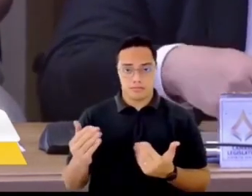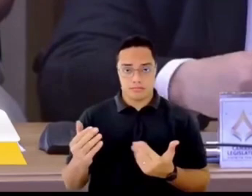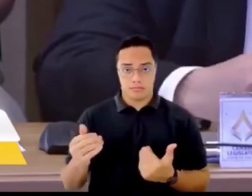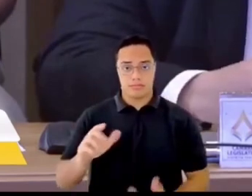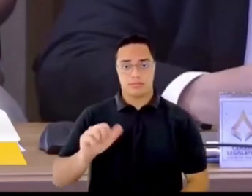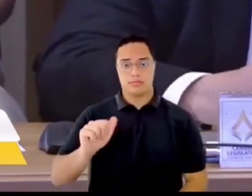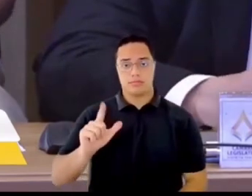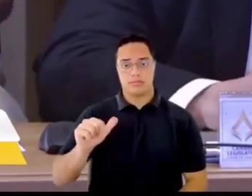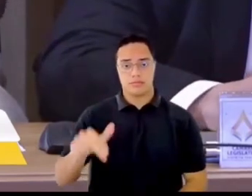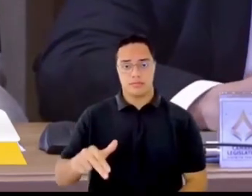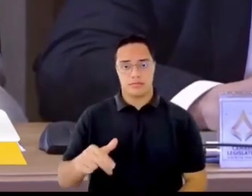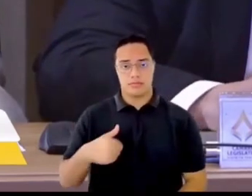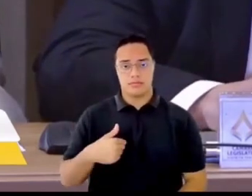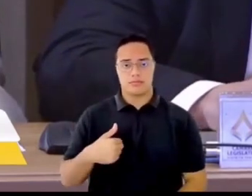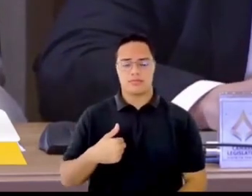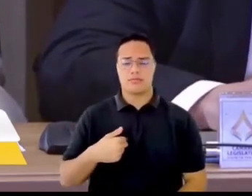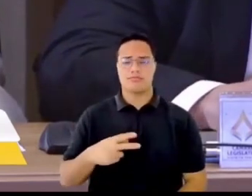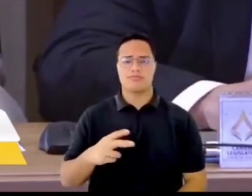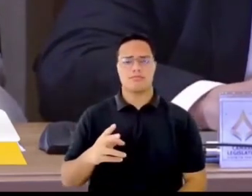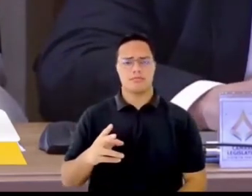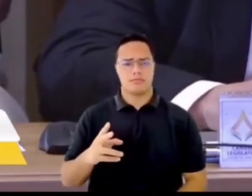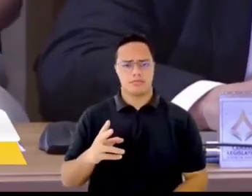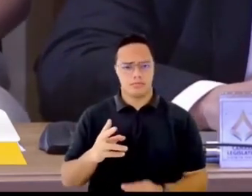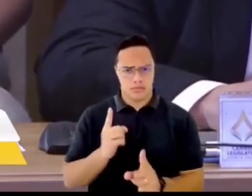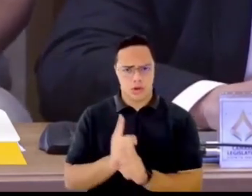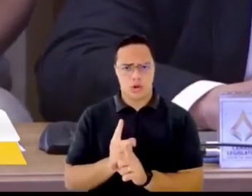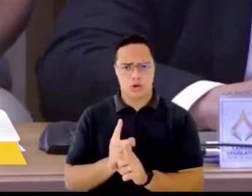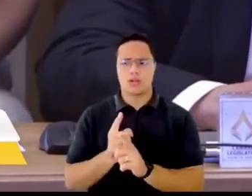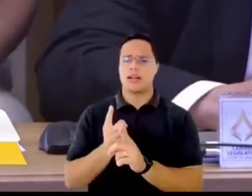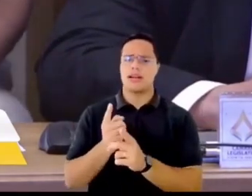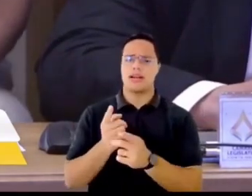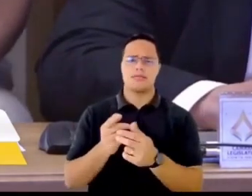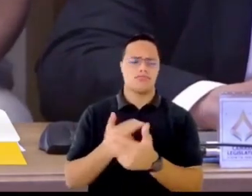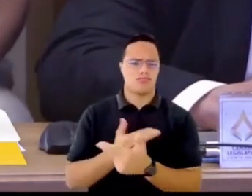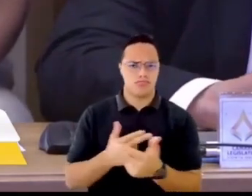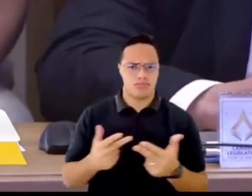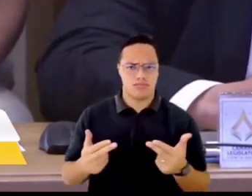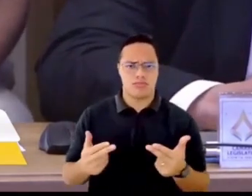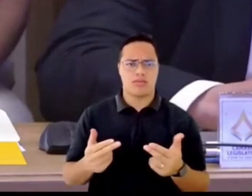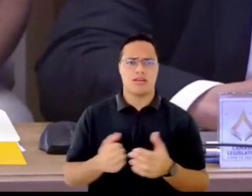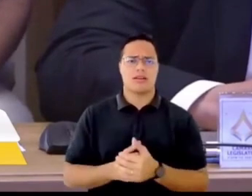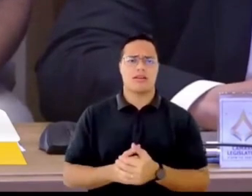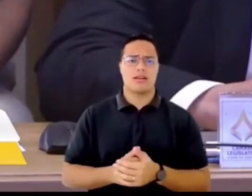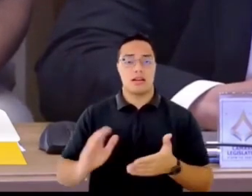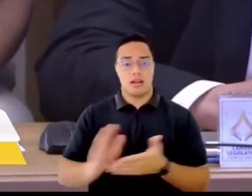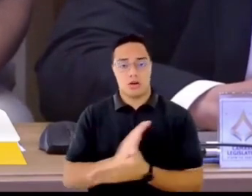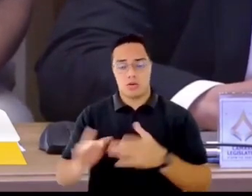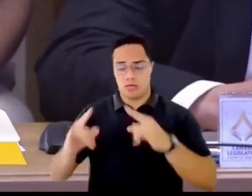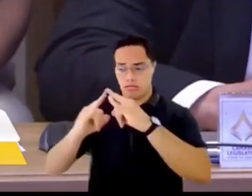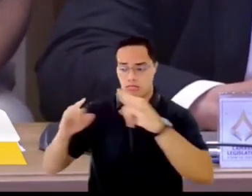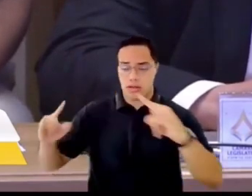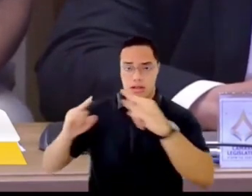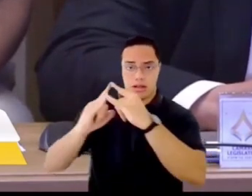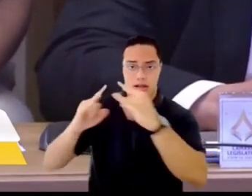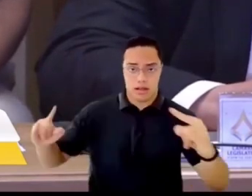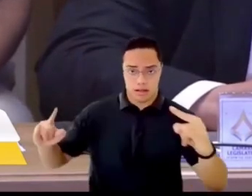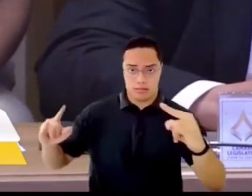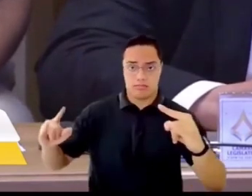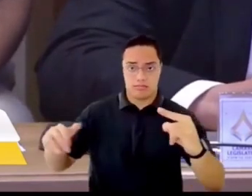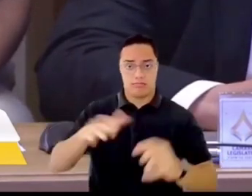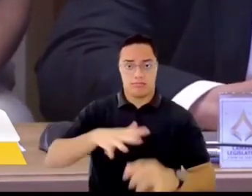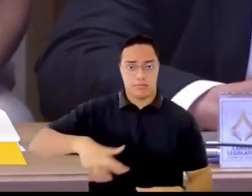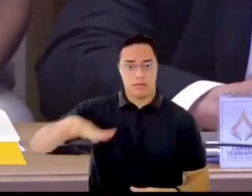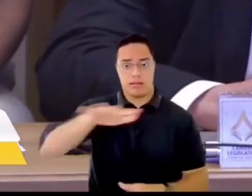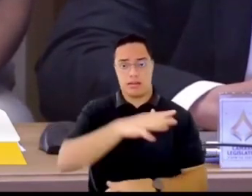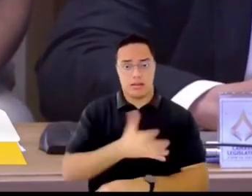minhas passagens e coberturas que eu fiz em algumas barracas acampadas ali na Praça dos